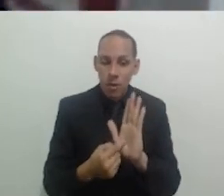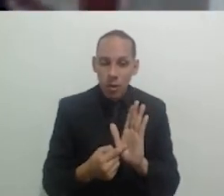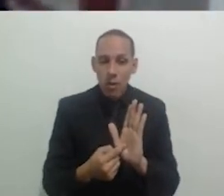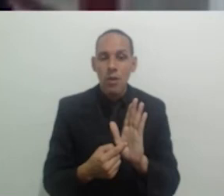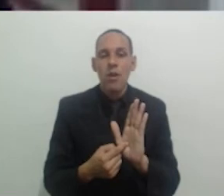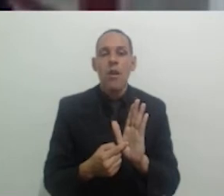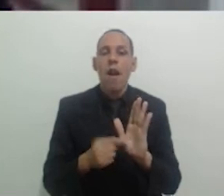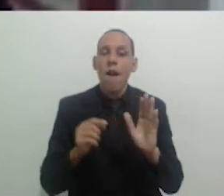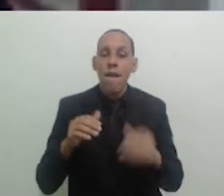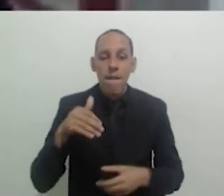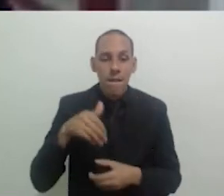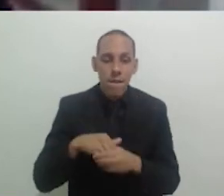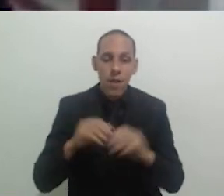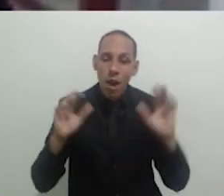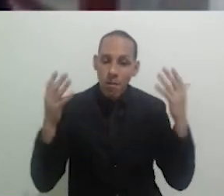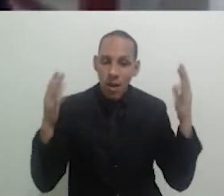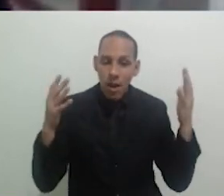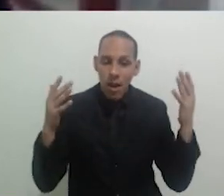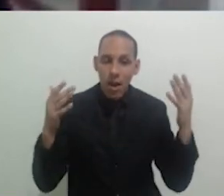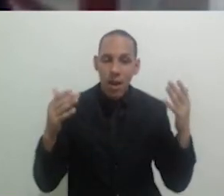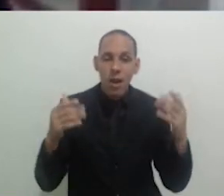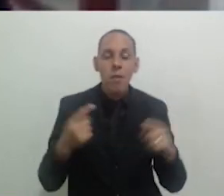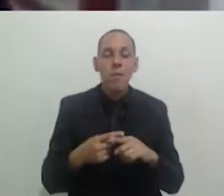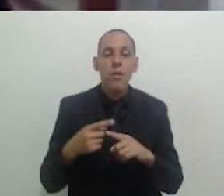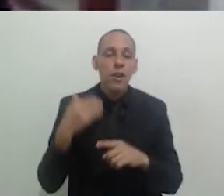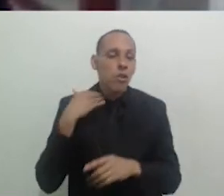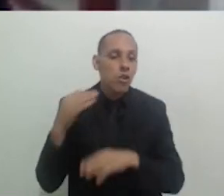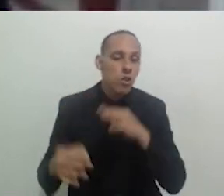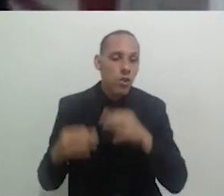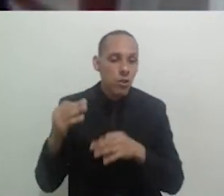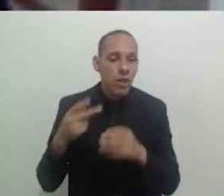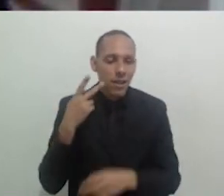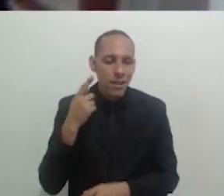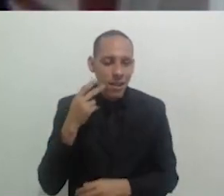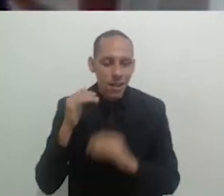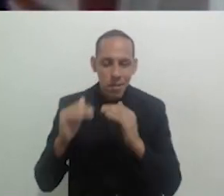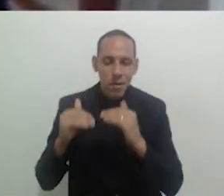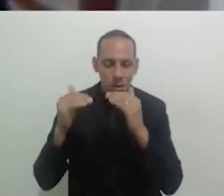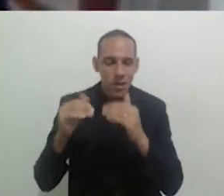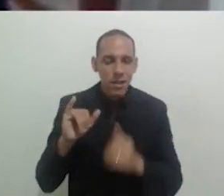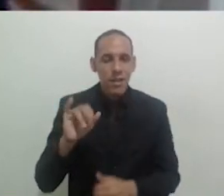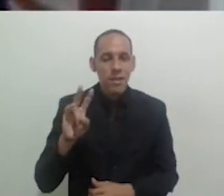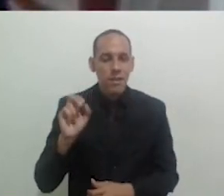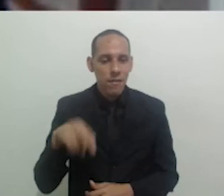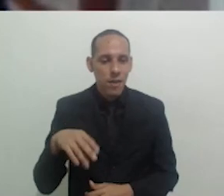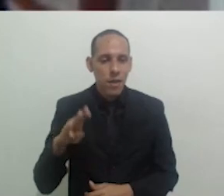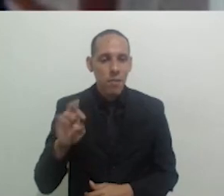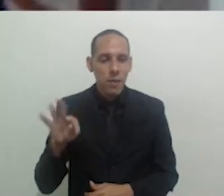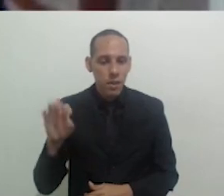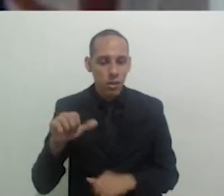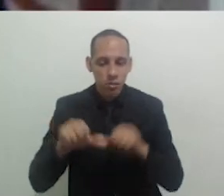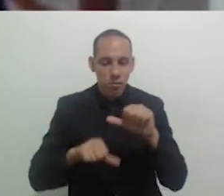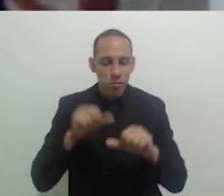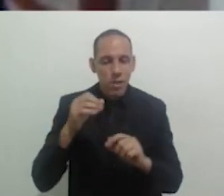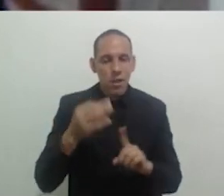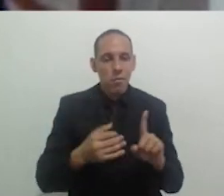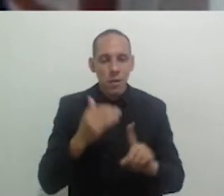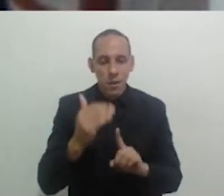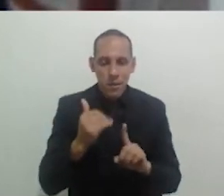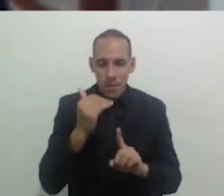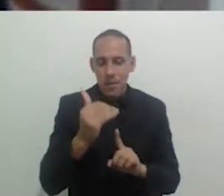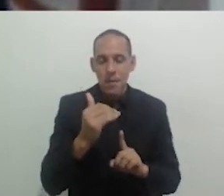juiz do estado de Alagoas, juiz estadual, doutor Ivan Brito, promovido a desembargador. Já dei aí as informações a